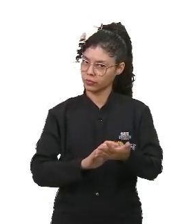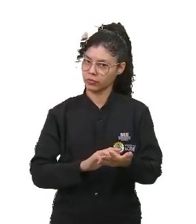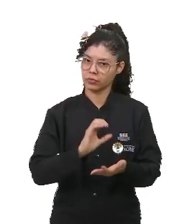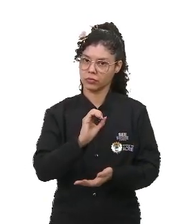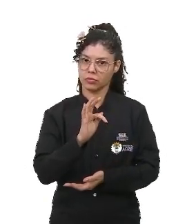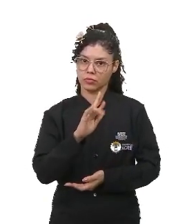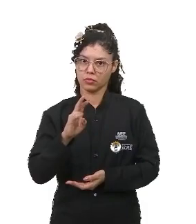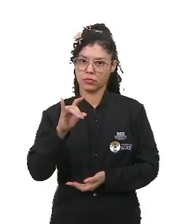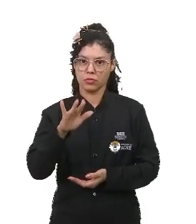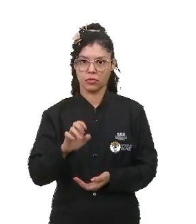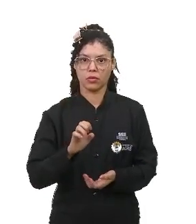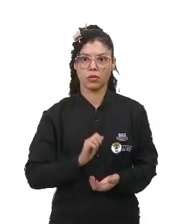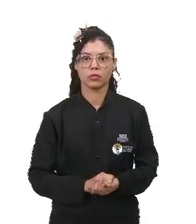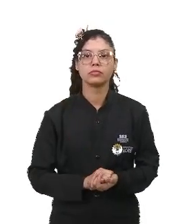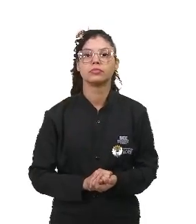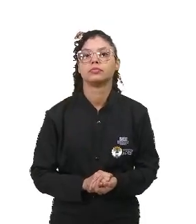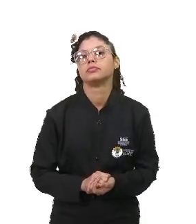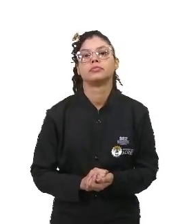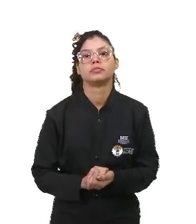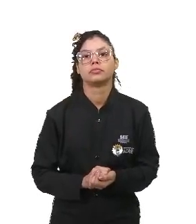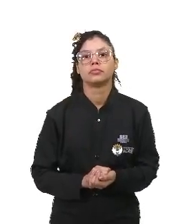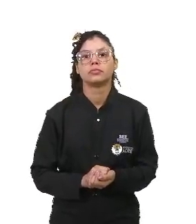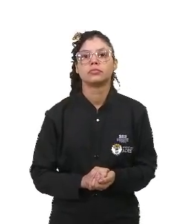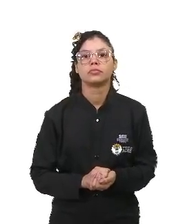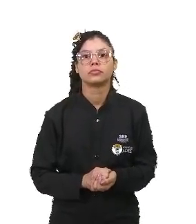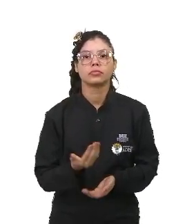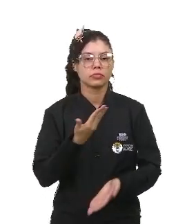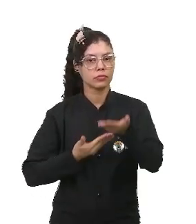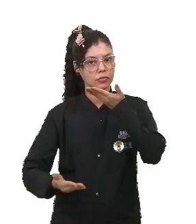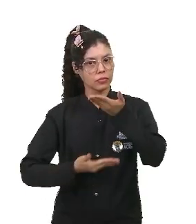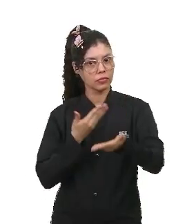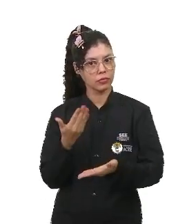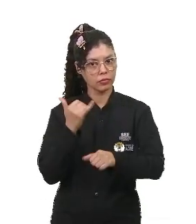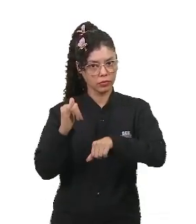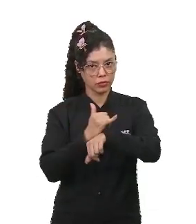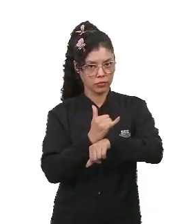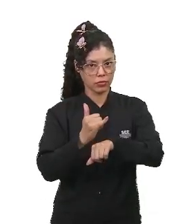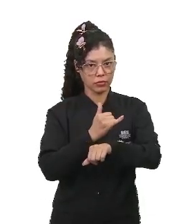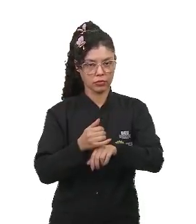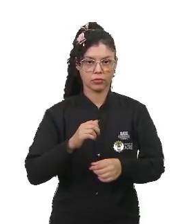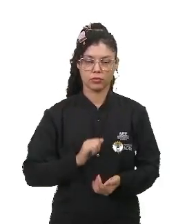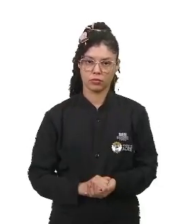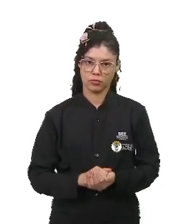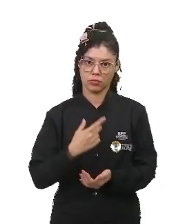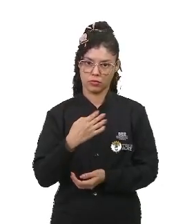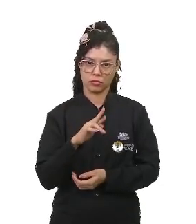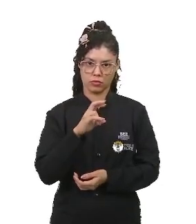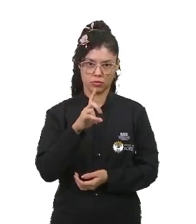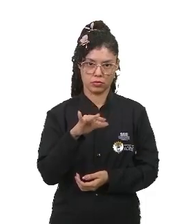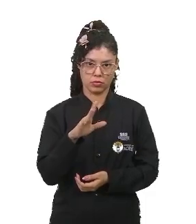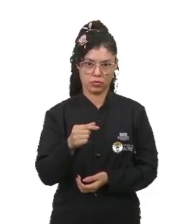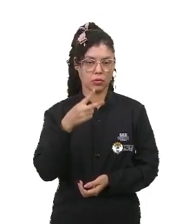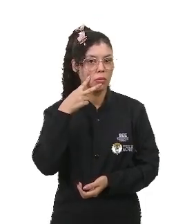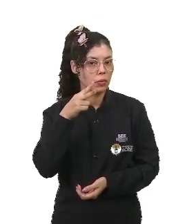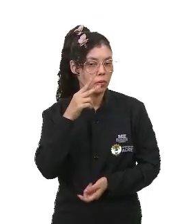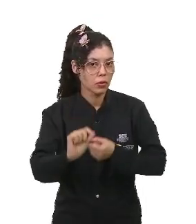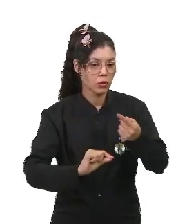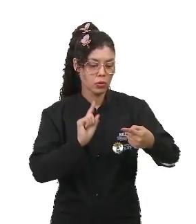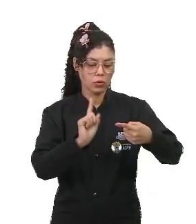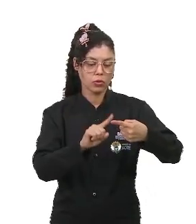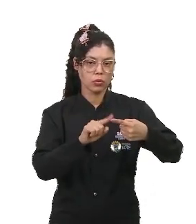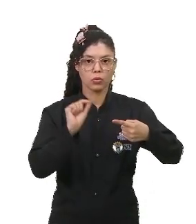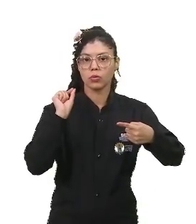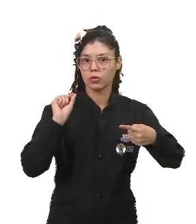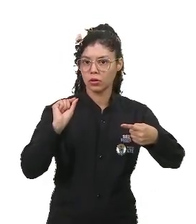offline, parceria estratégicas e promoções. A identificação do público-alvo trata-se do